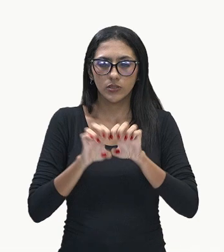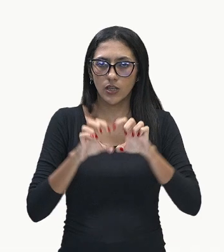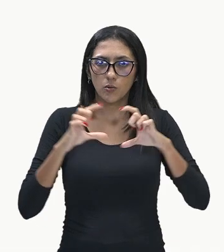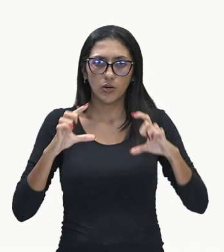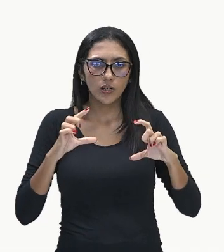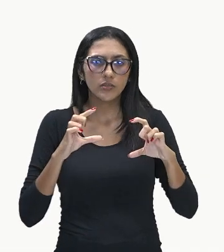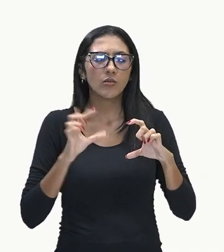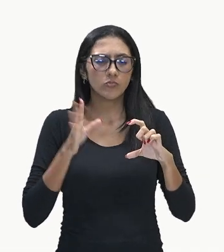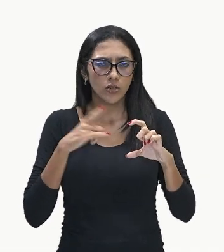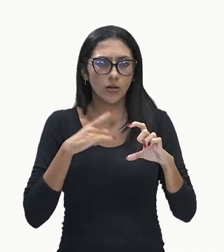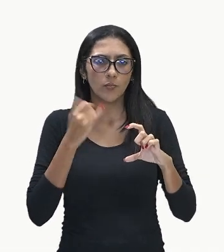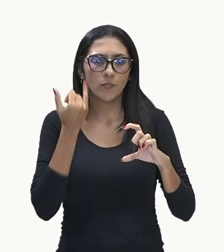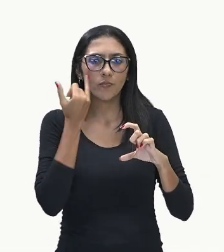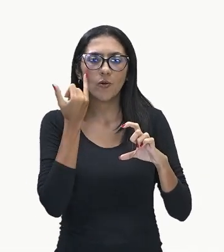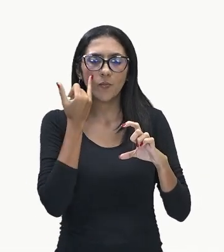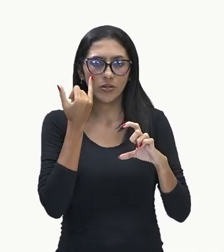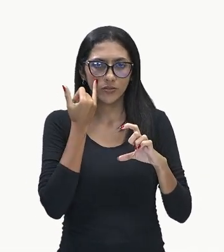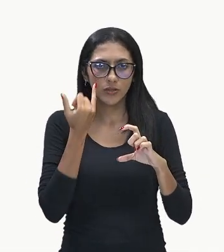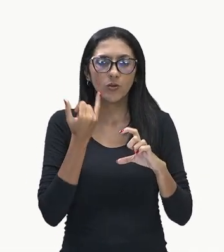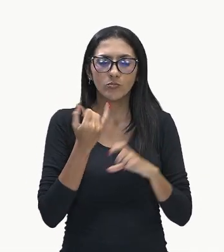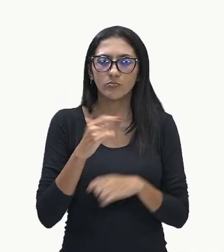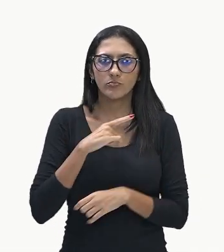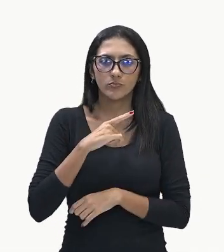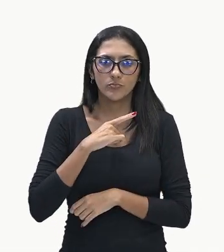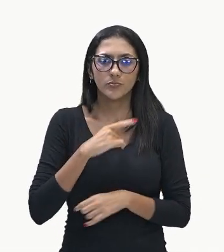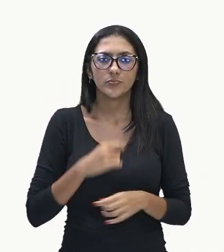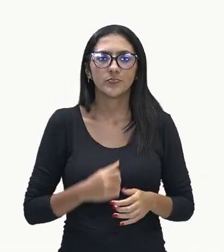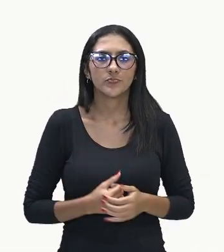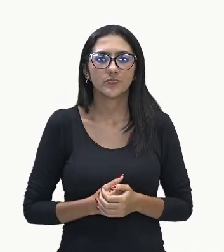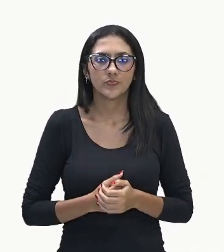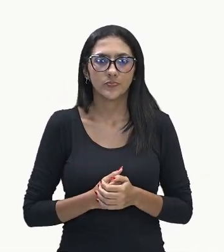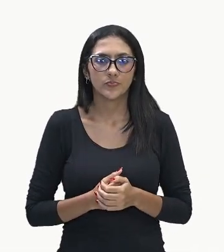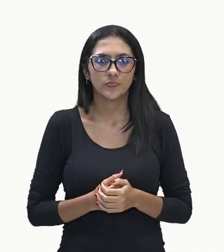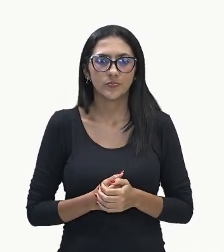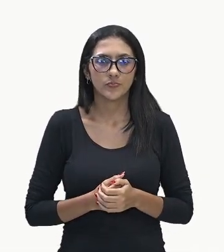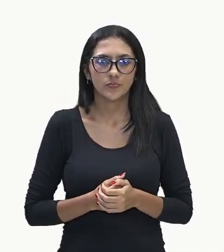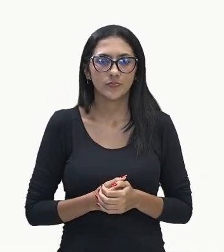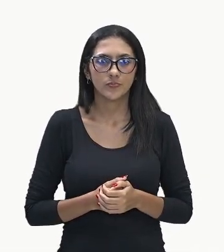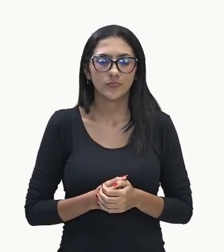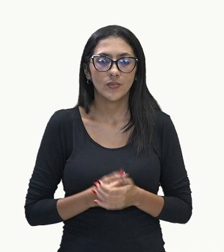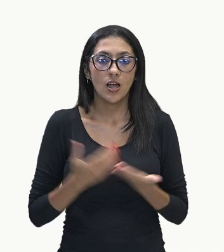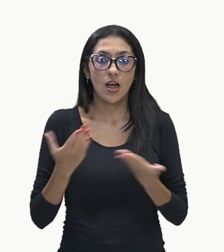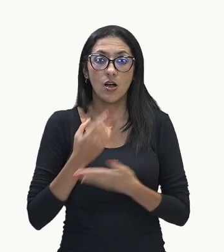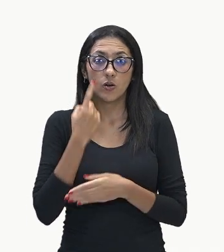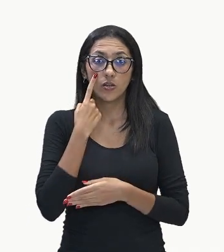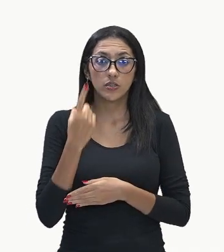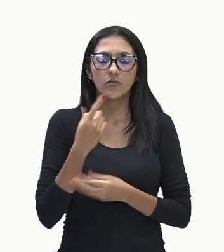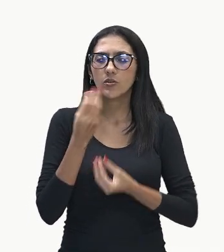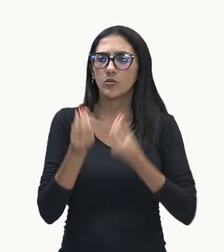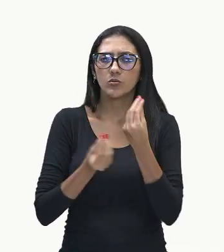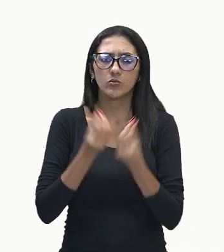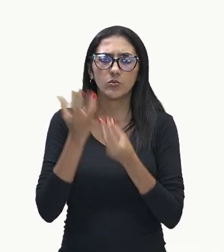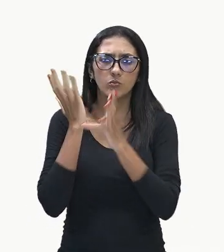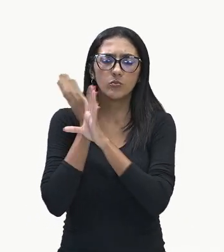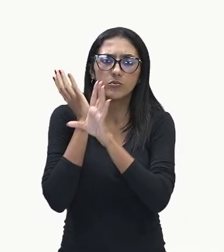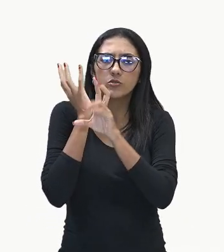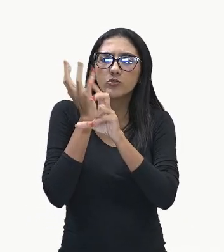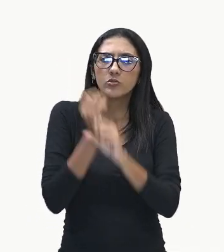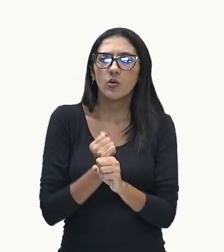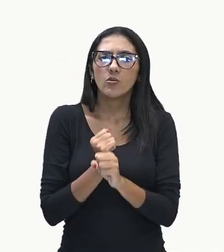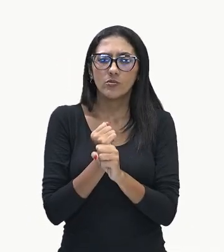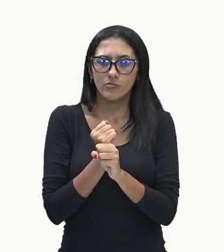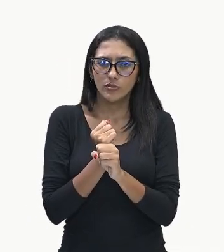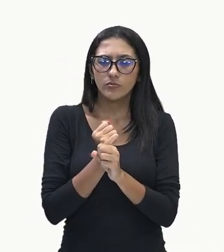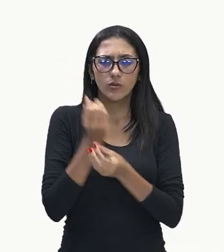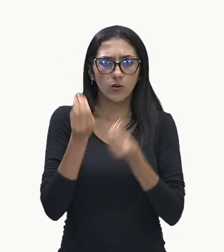primeiro grau, do primeiro grau no nosso dia a dia. Agora nós vamos resolver, nós vamos